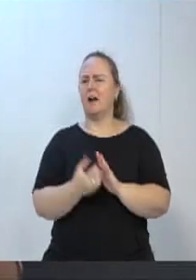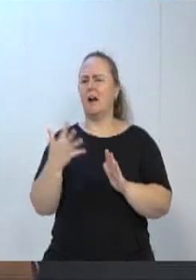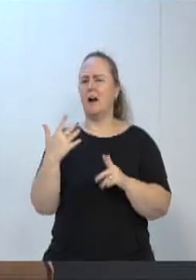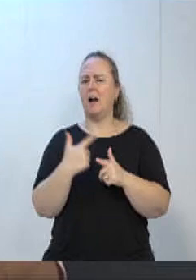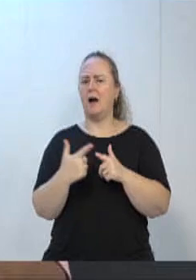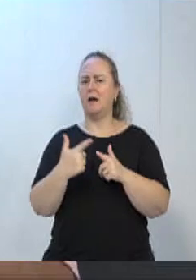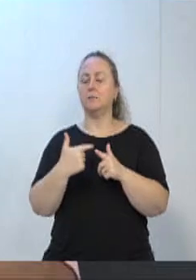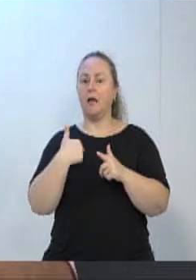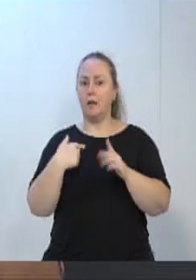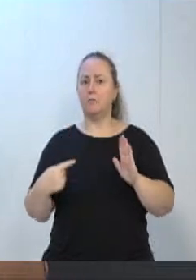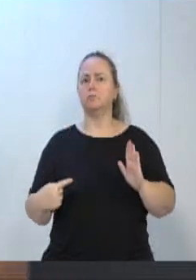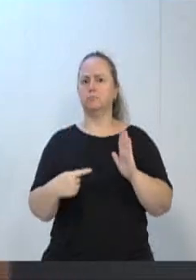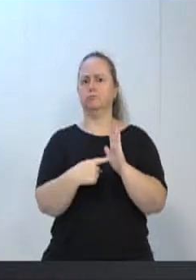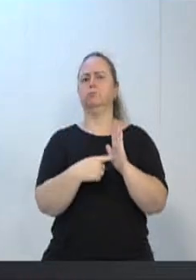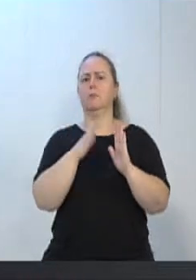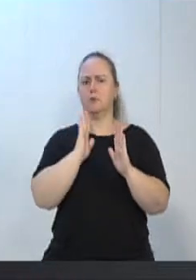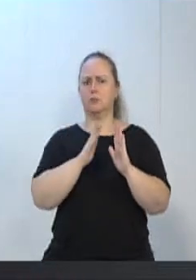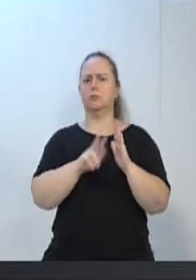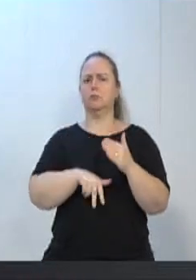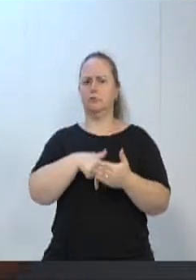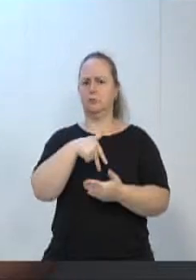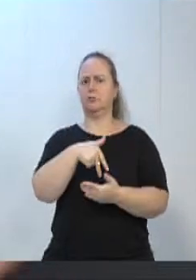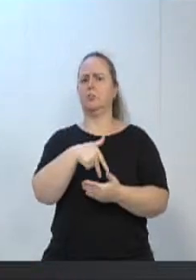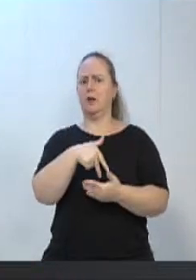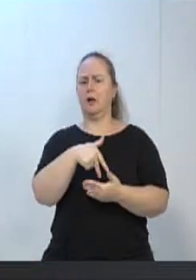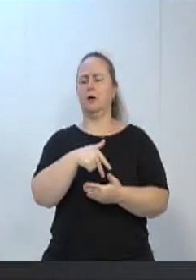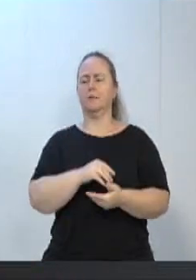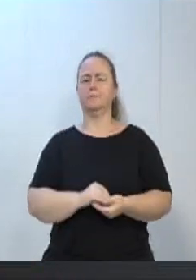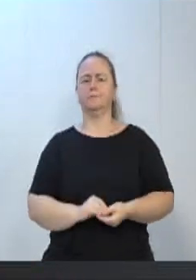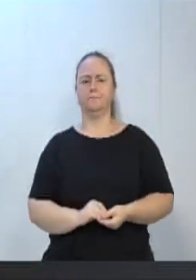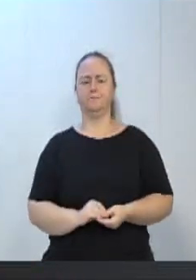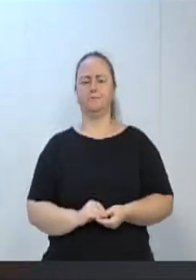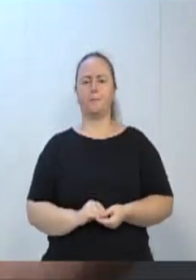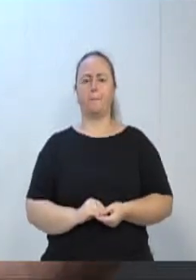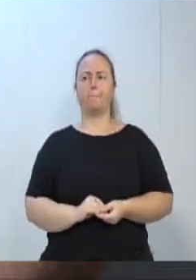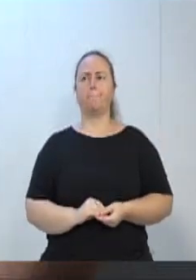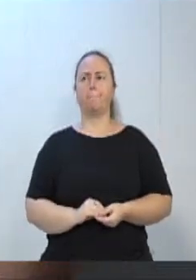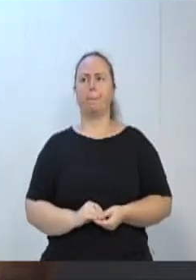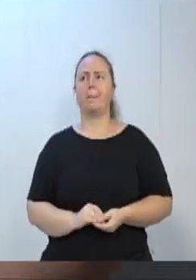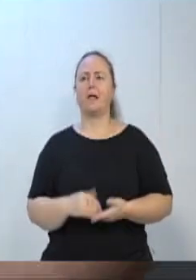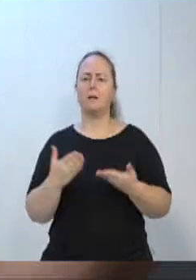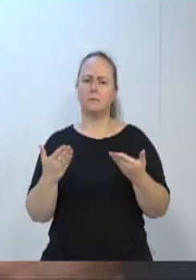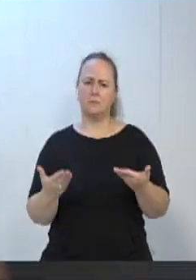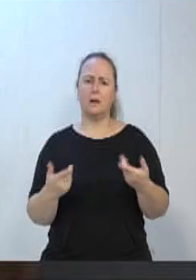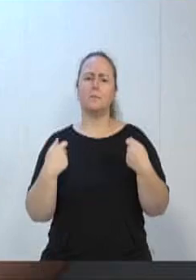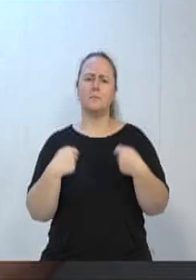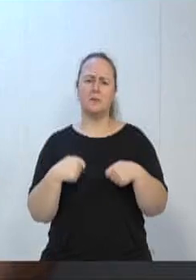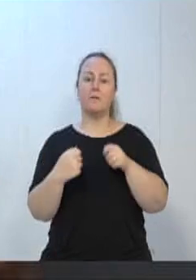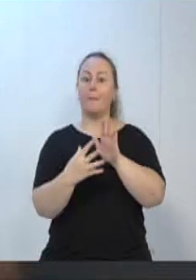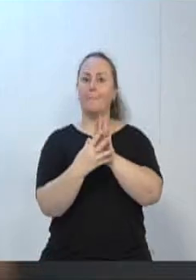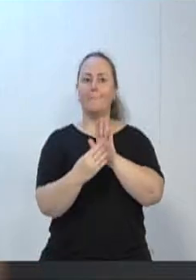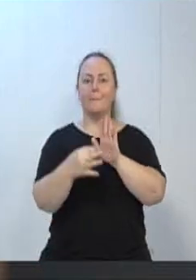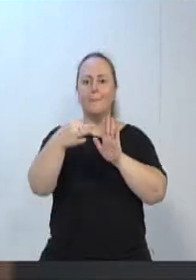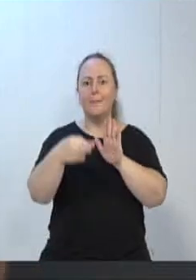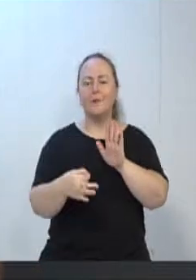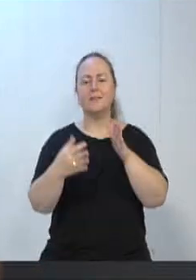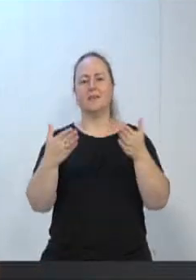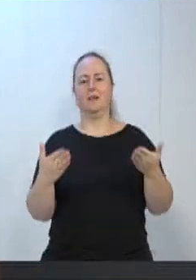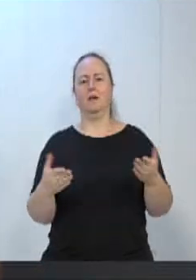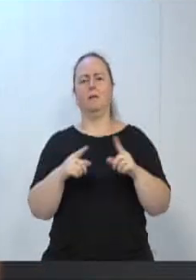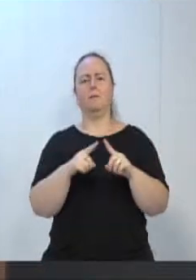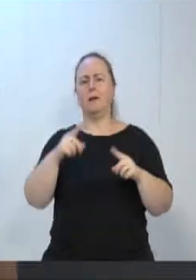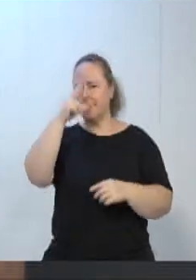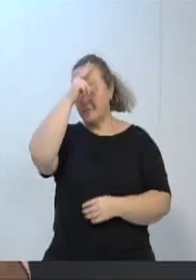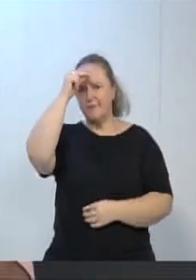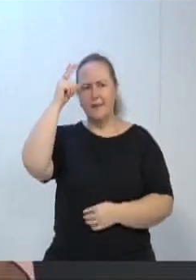denunciei na Câmara desta Casa, na tribuna desta Casa, com relação a recursos de obras que buscamos. Devia de ser o exemplo também, não só a imprensa, mas a própria